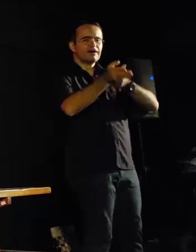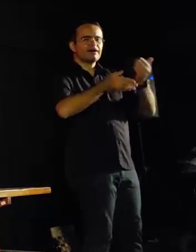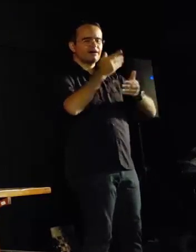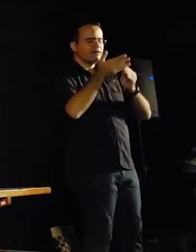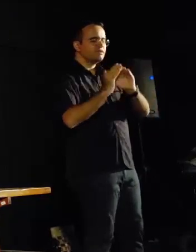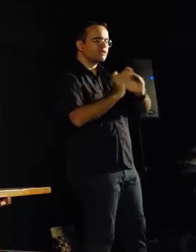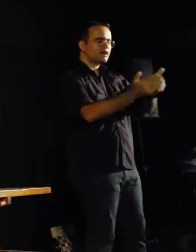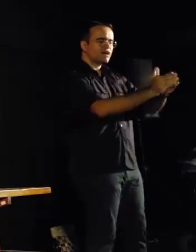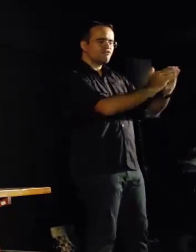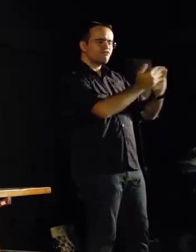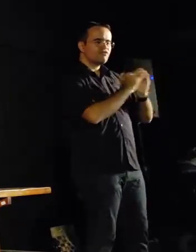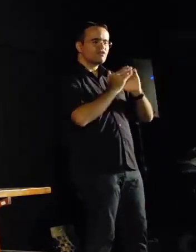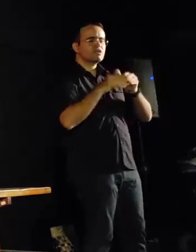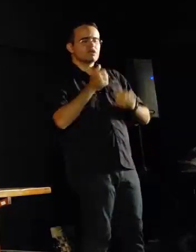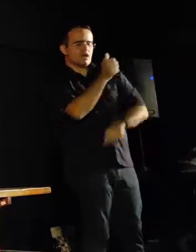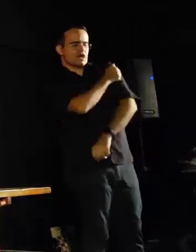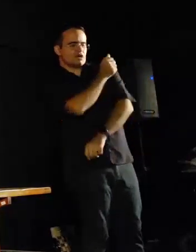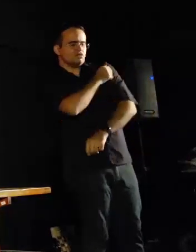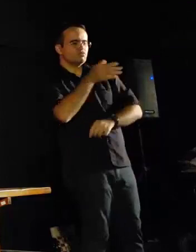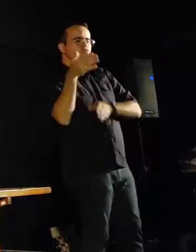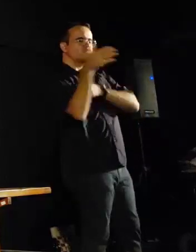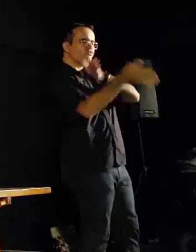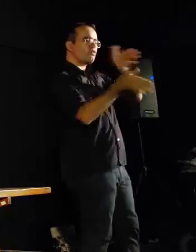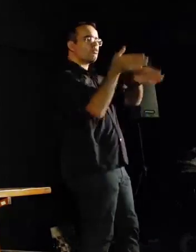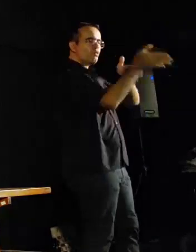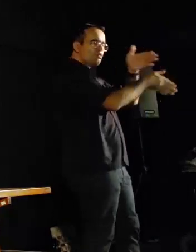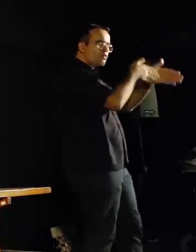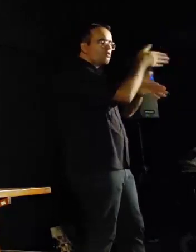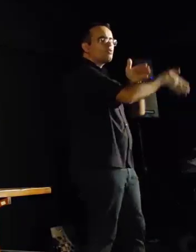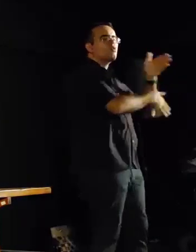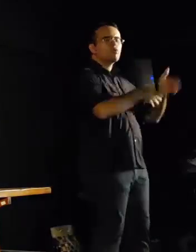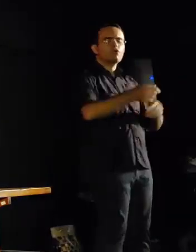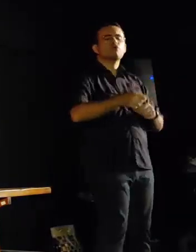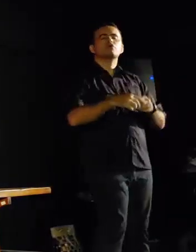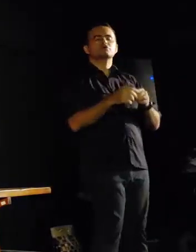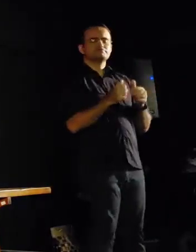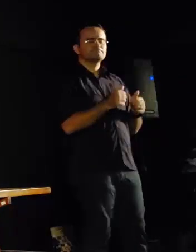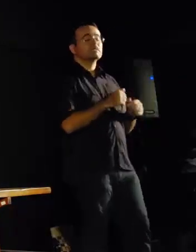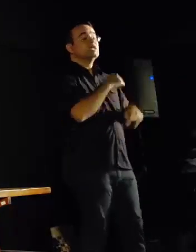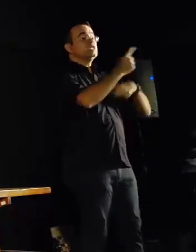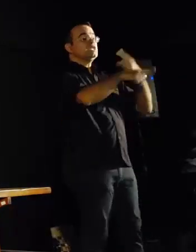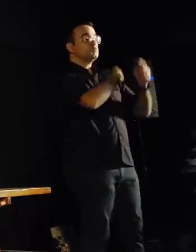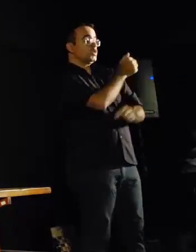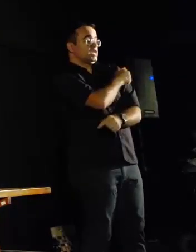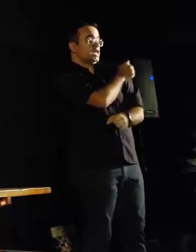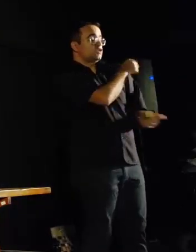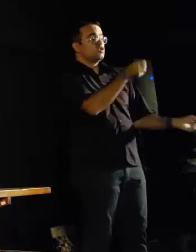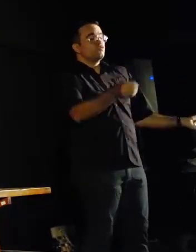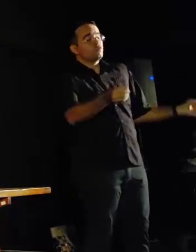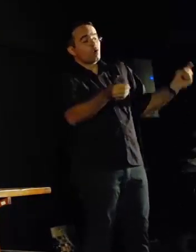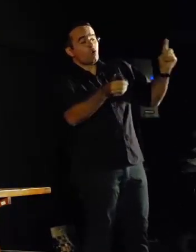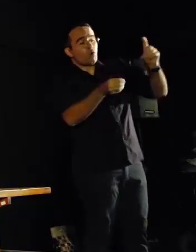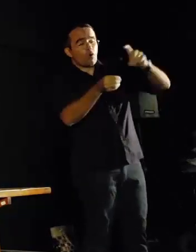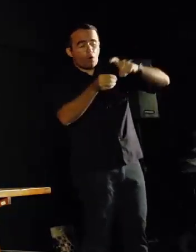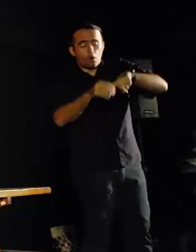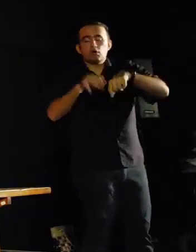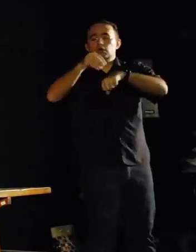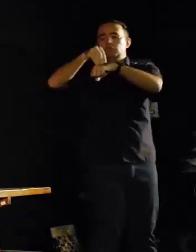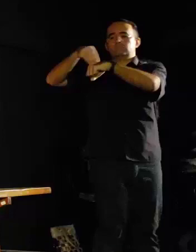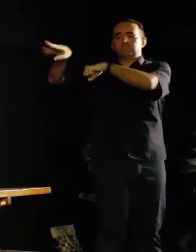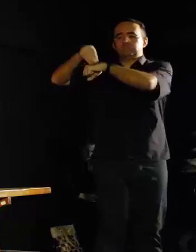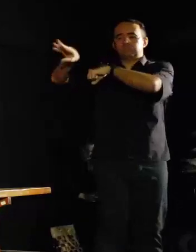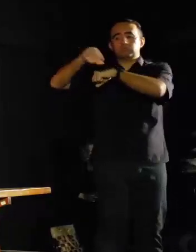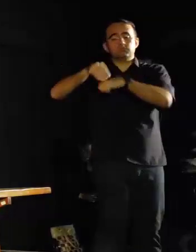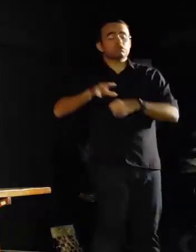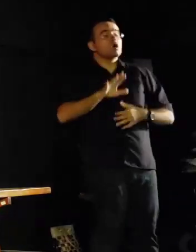alunos foram à periferia na época das eleições. E é muito interessante como eles voltaram. Eles voltaram dizendo o seguinte, não, a gente ia